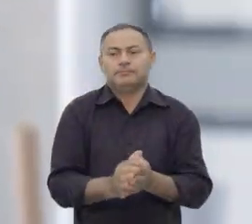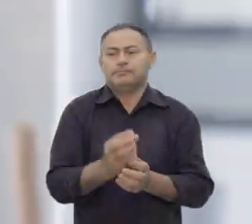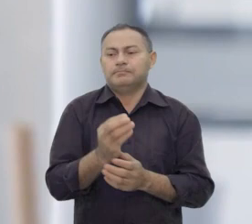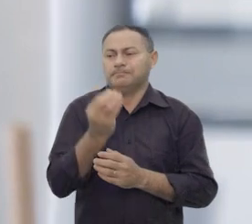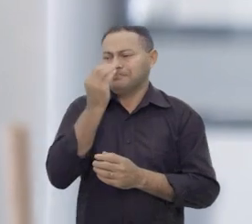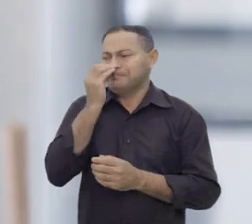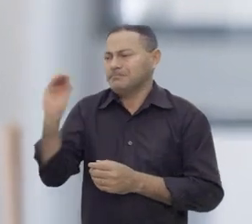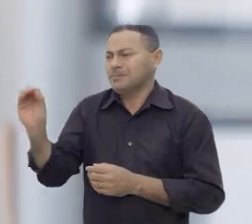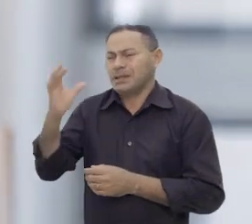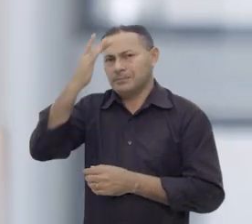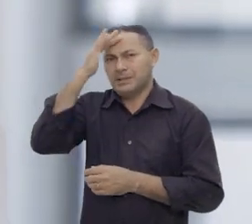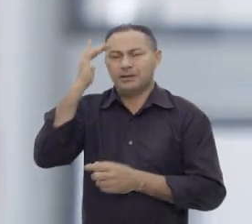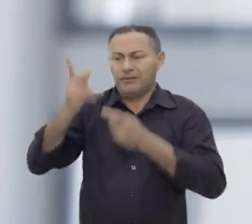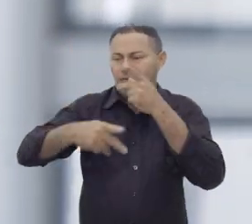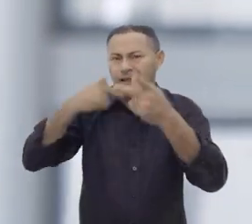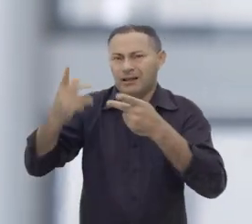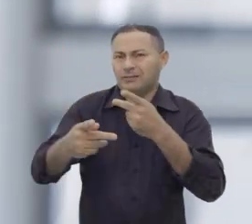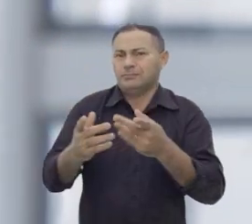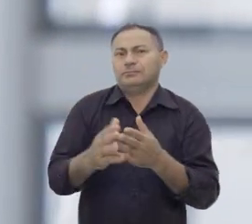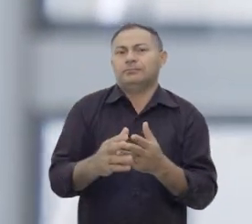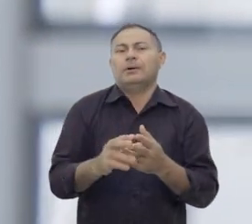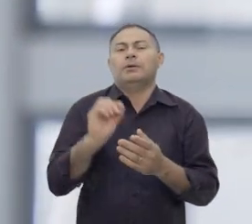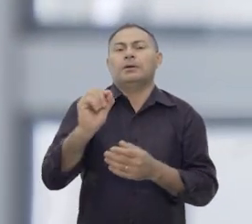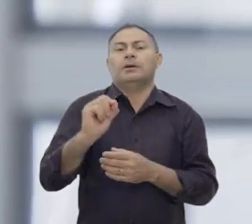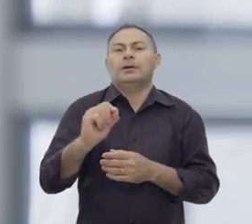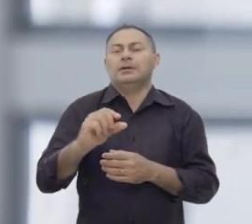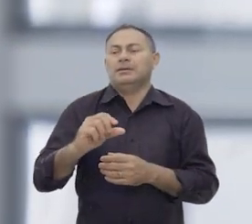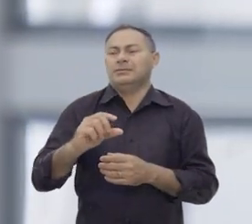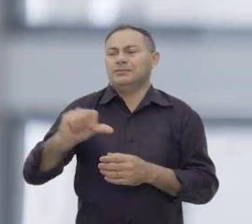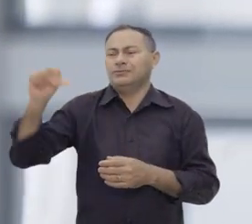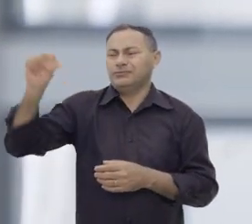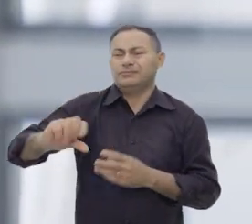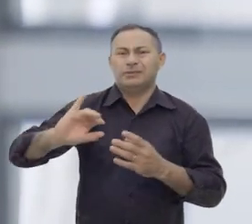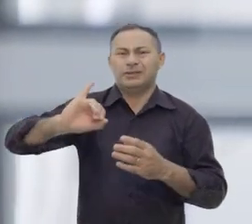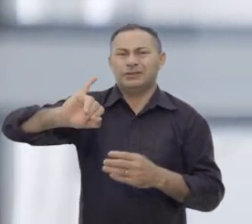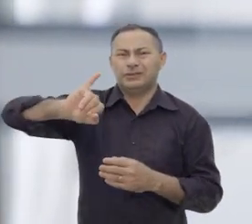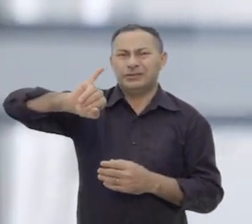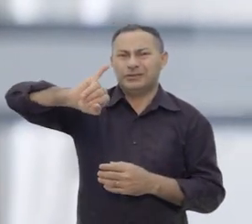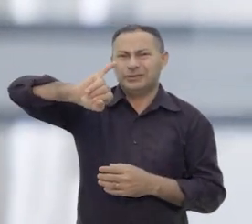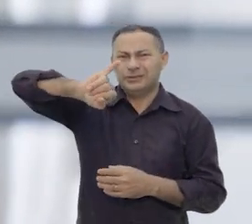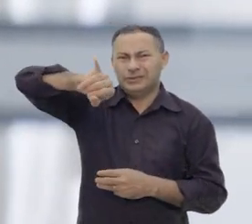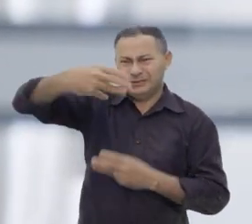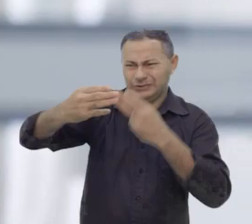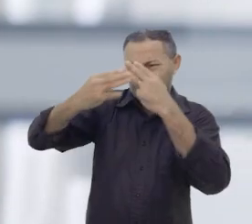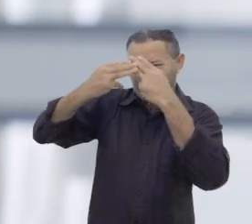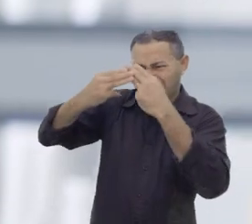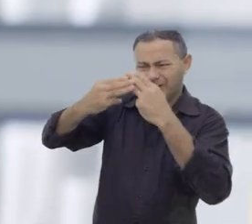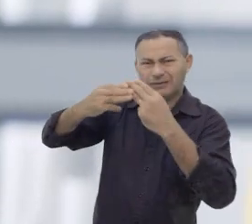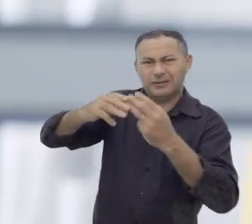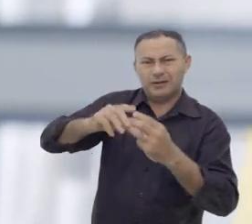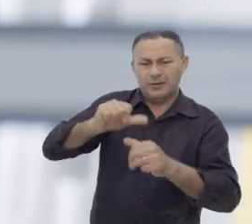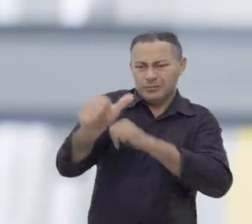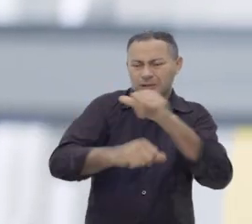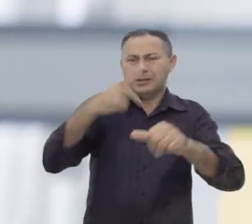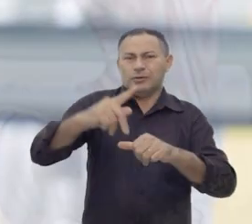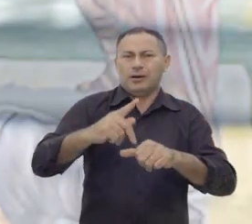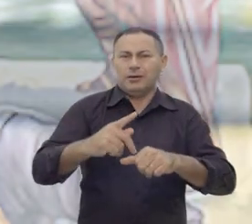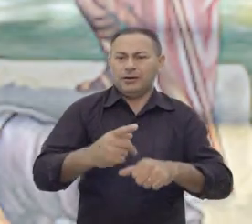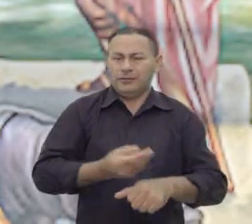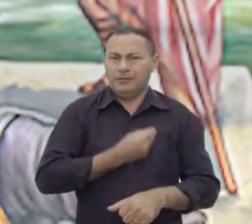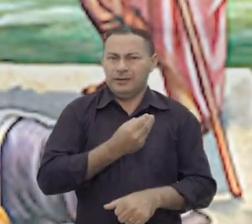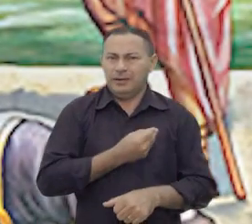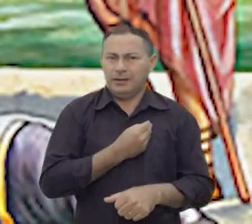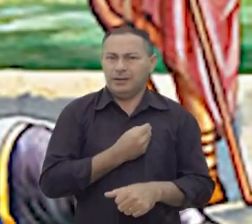e ignorava o que aquela gente dizia. O que aqueles frágeis judeus estão fazendo? Será que vão restaurar o seu